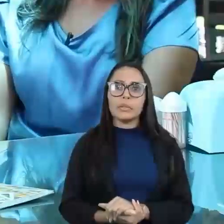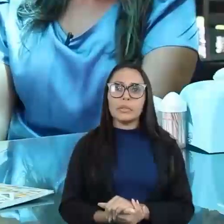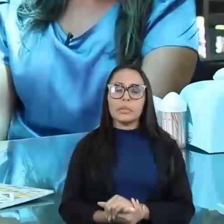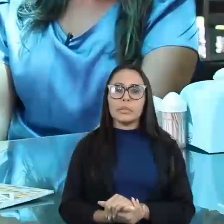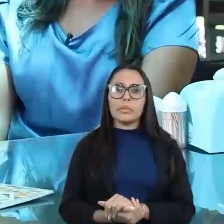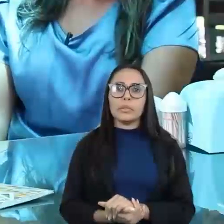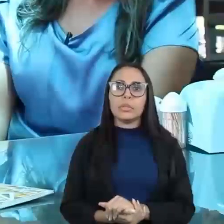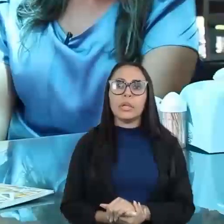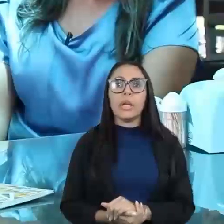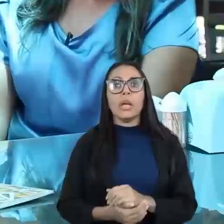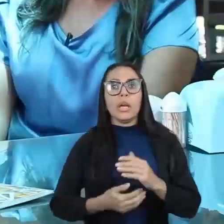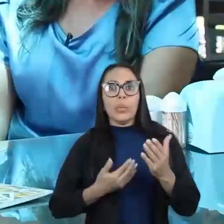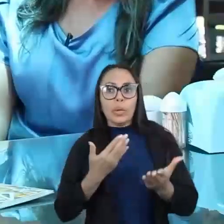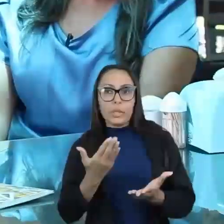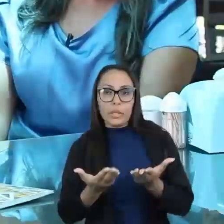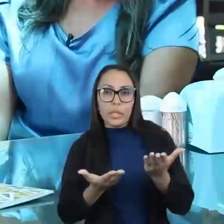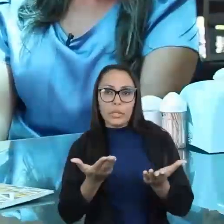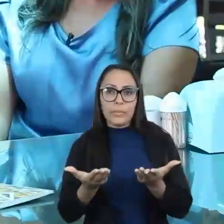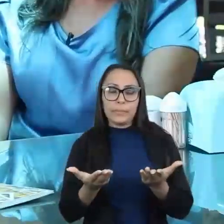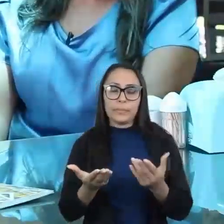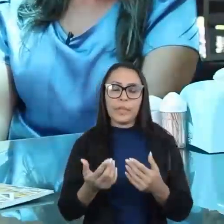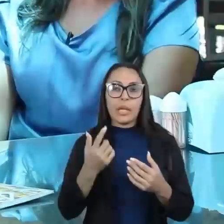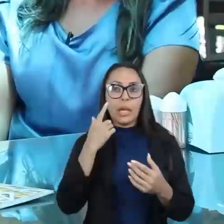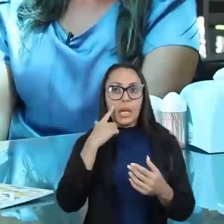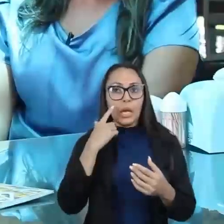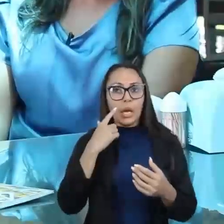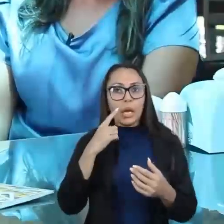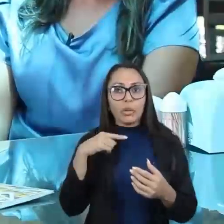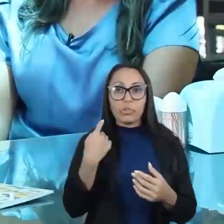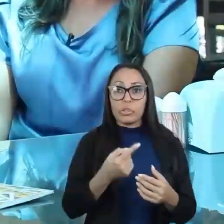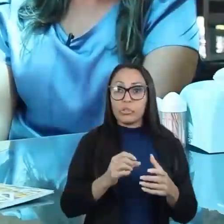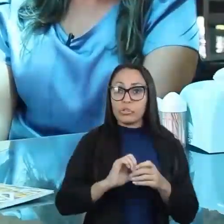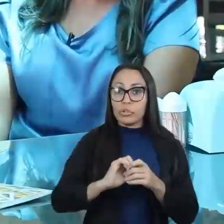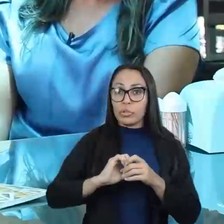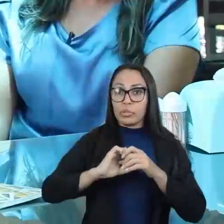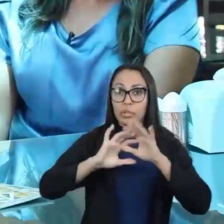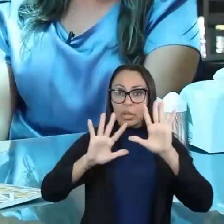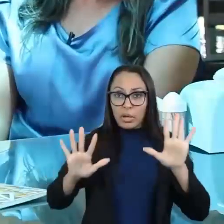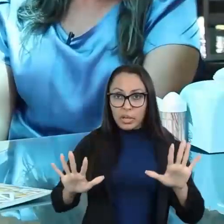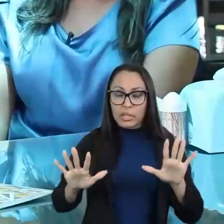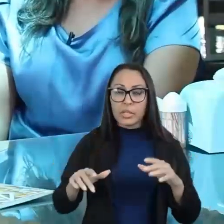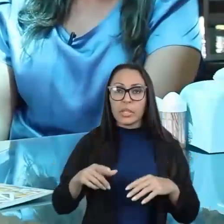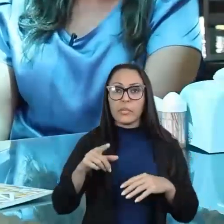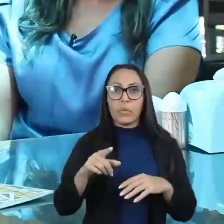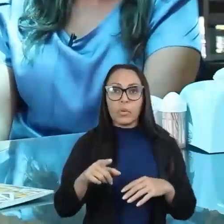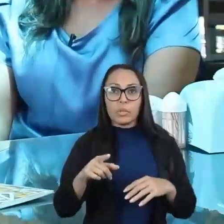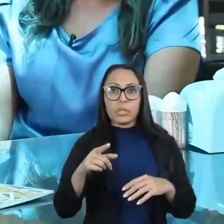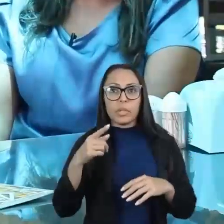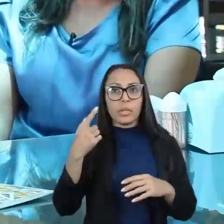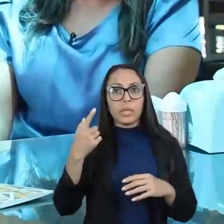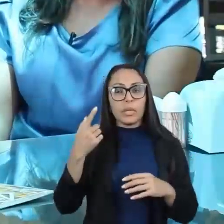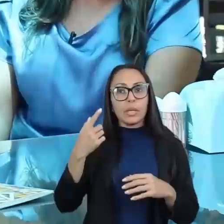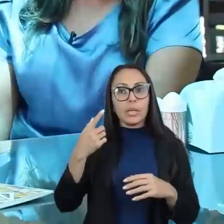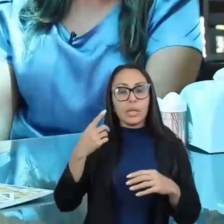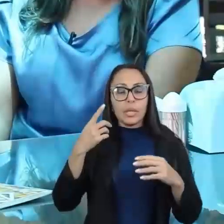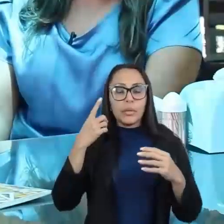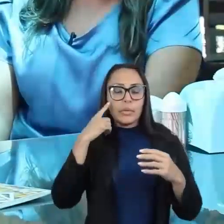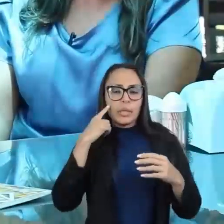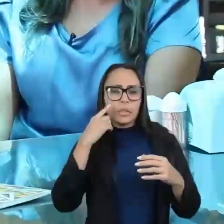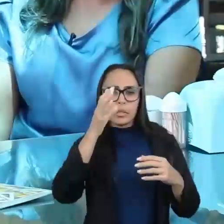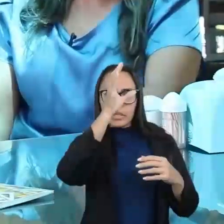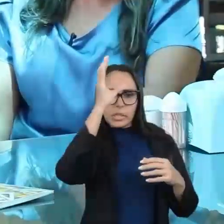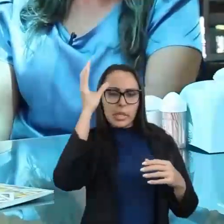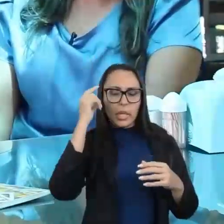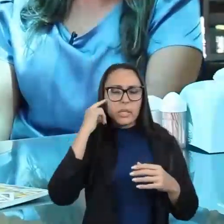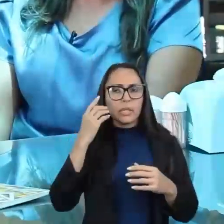o atendente. A gente deixa bem claro que você entenda o cliente. Por exemplo, tem cliente que vem, que ele quer